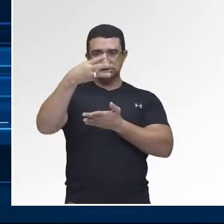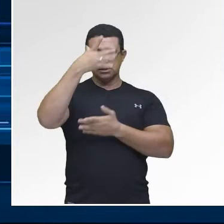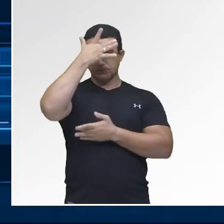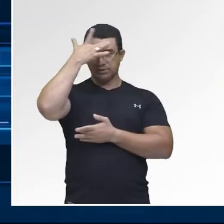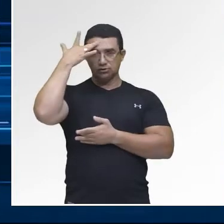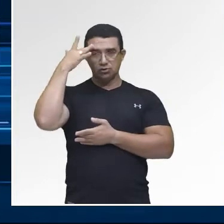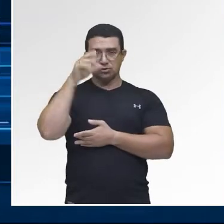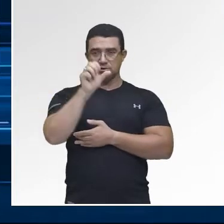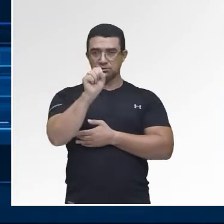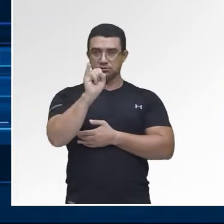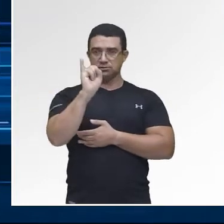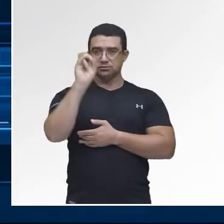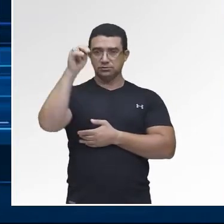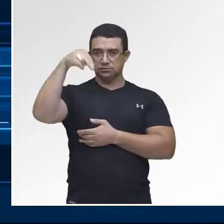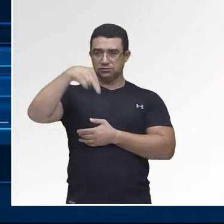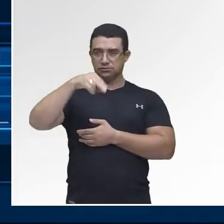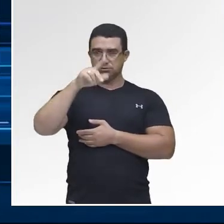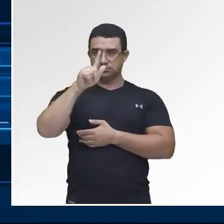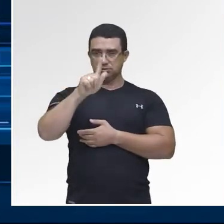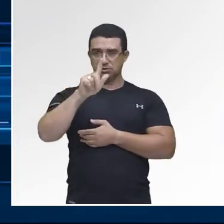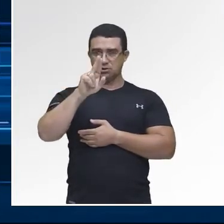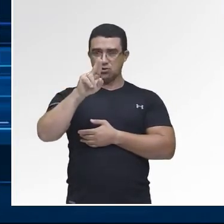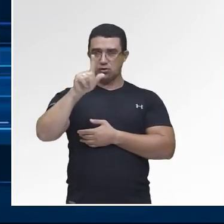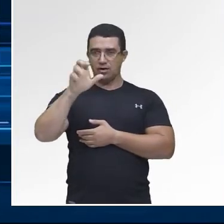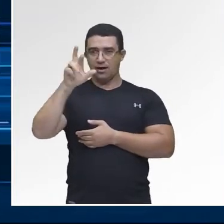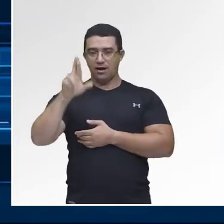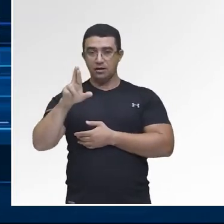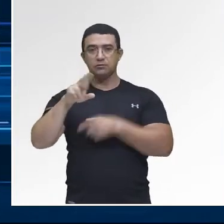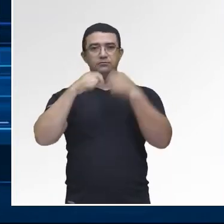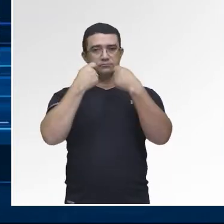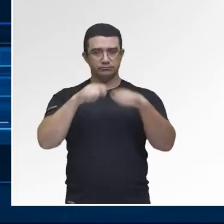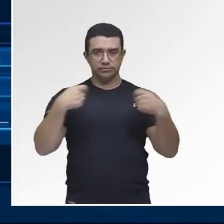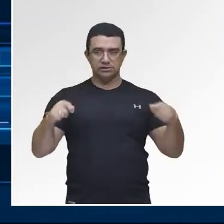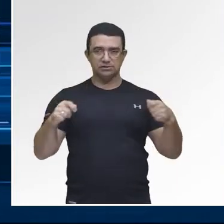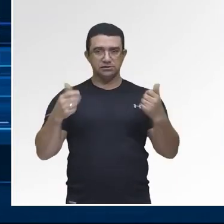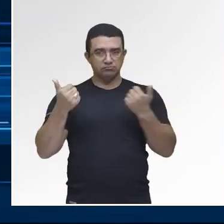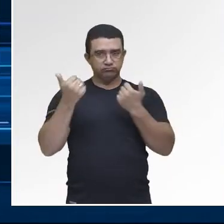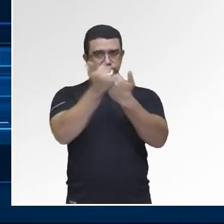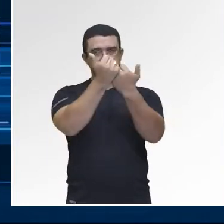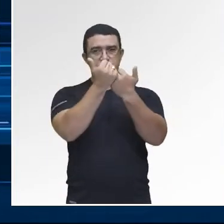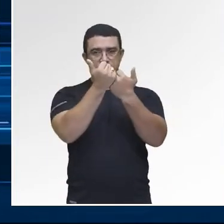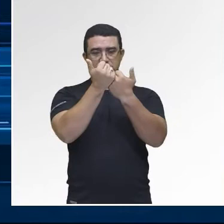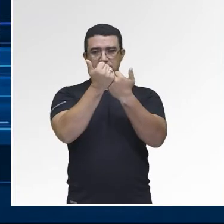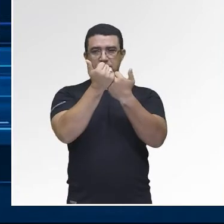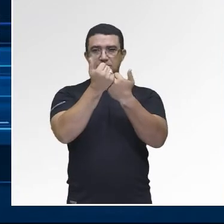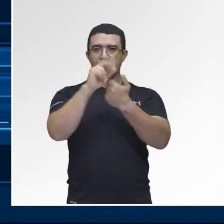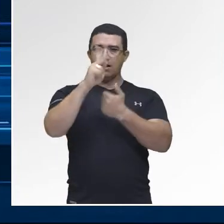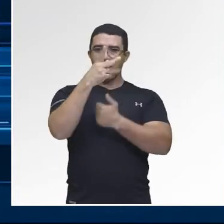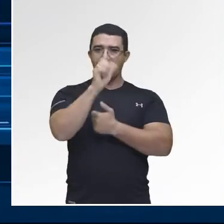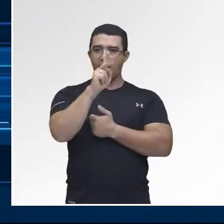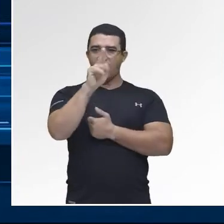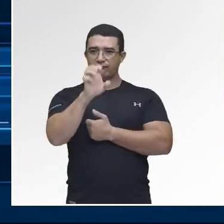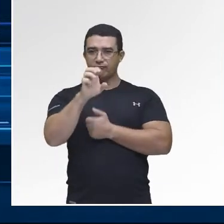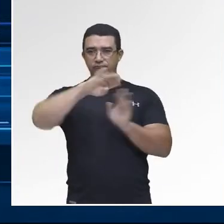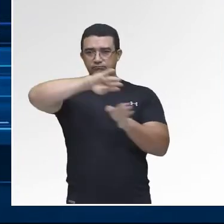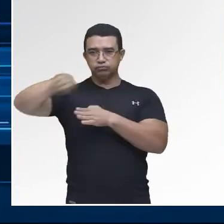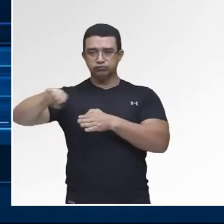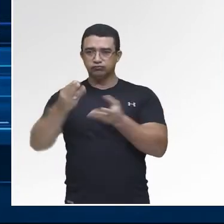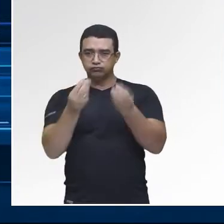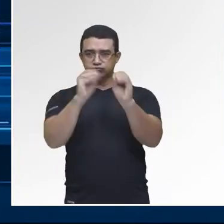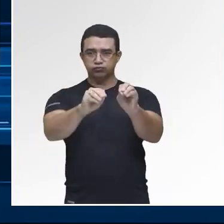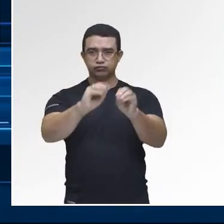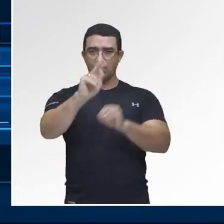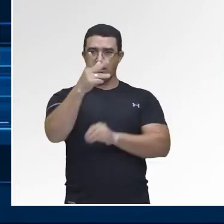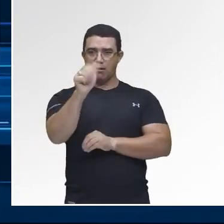singular, ele deve ser substituído, então ele vai ficar has. Tá certo,